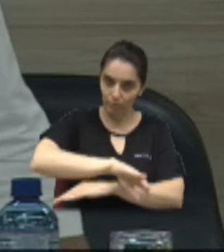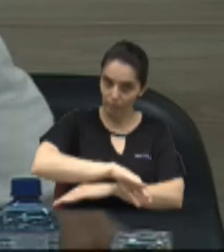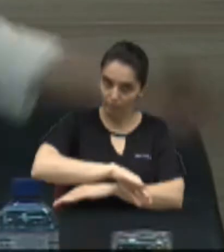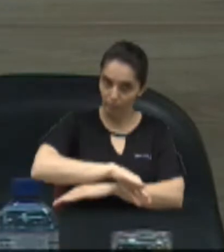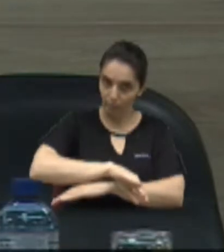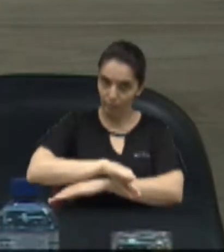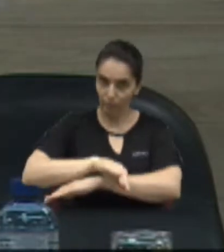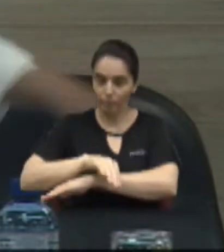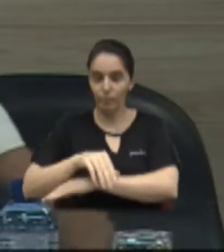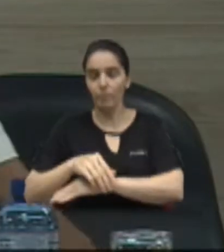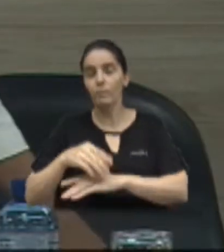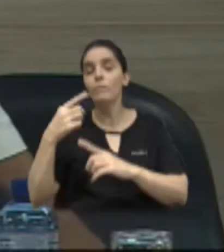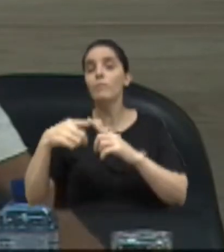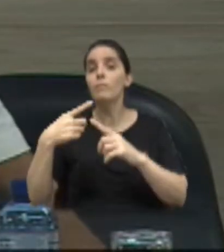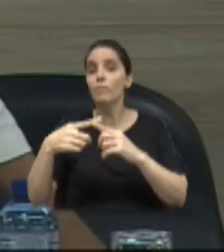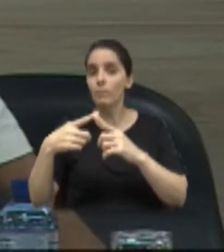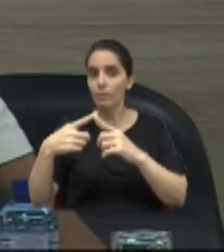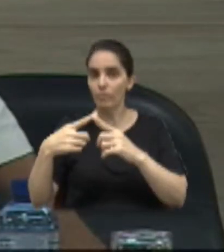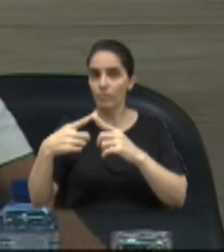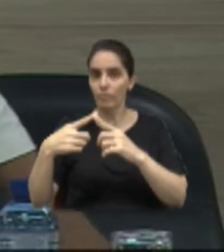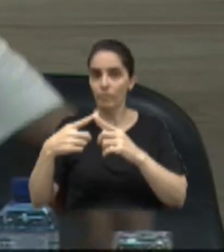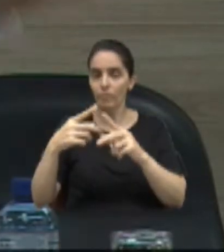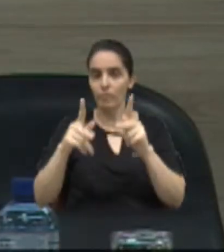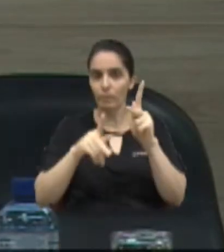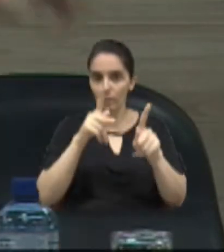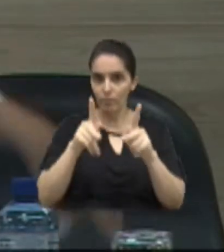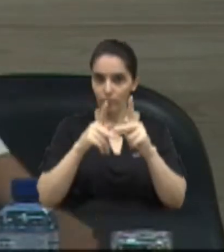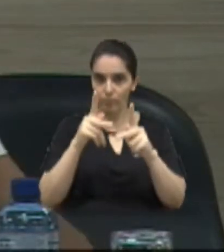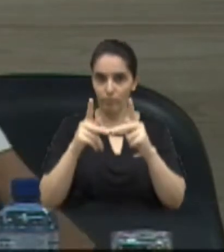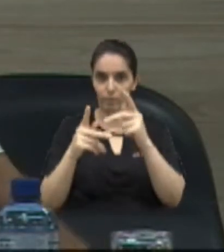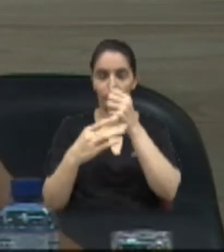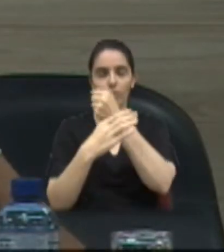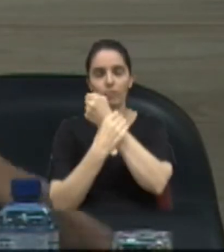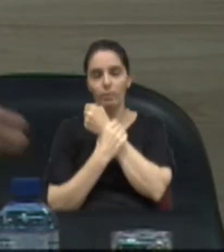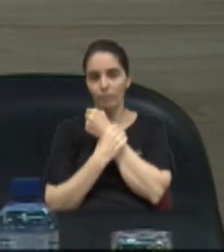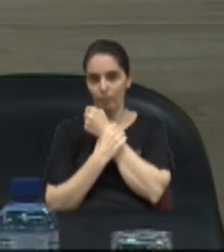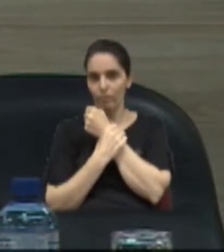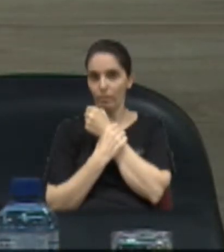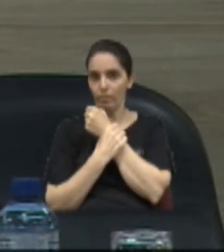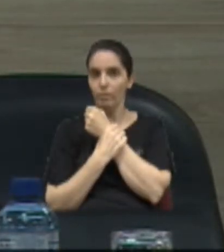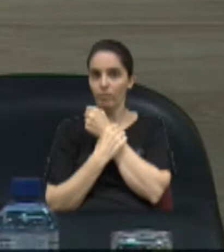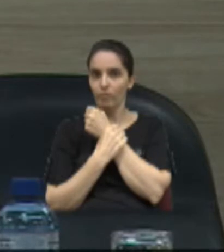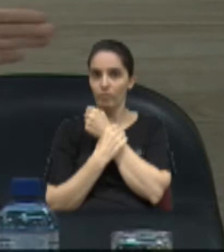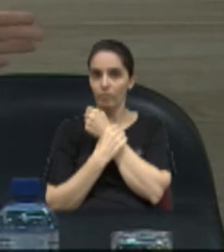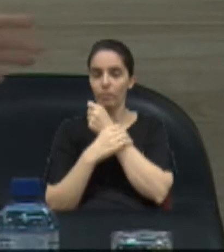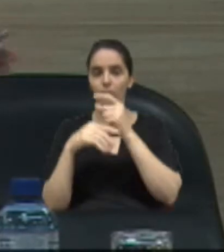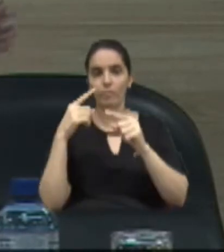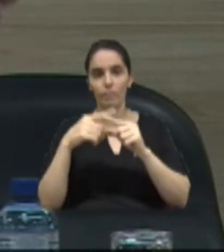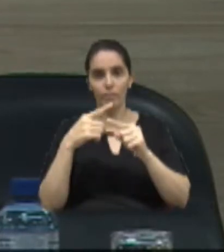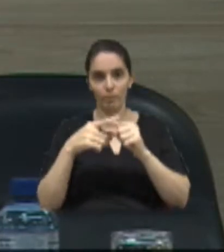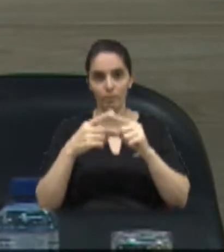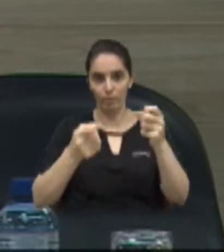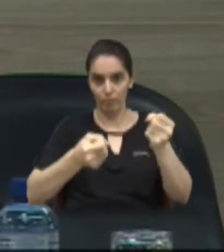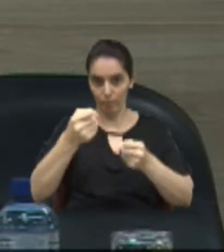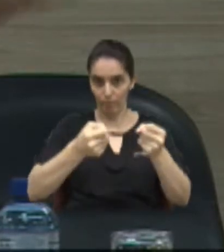para garantir a segurança daqueles que o trânsito